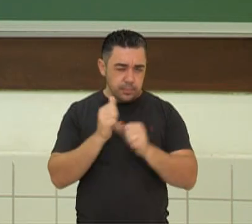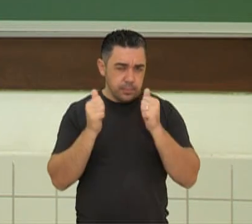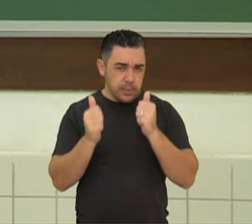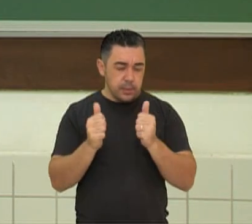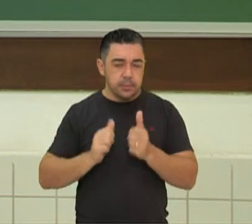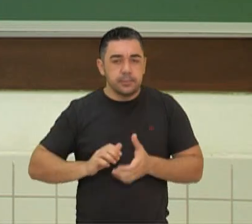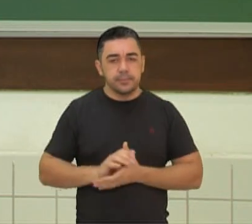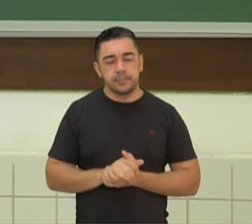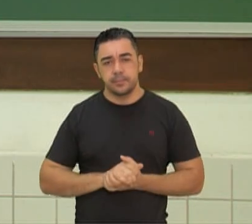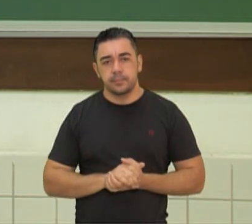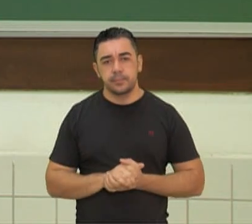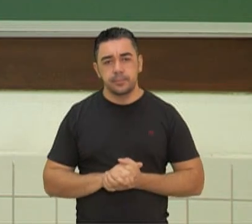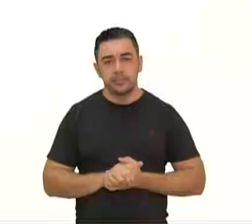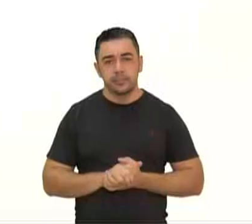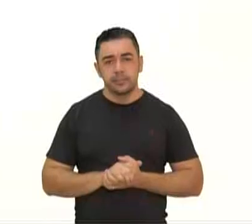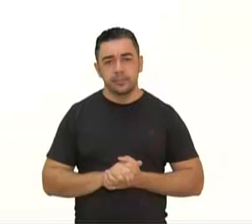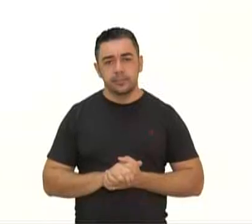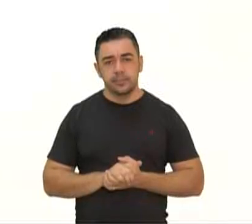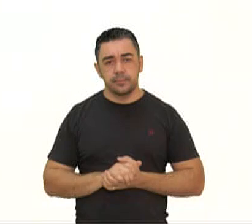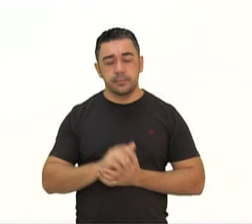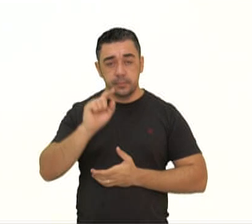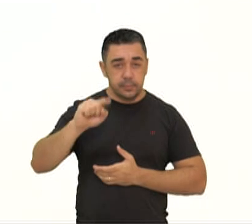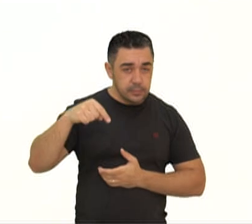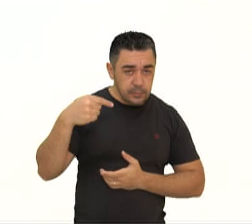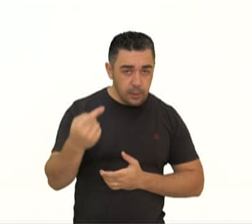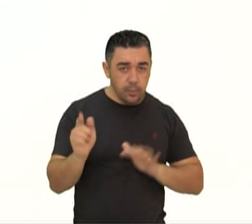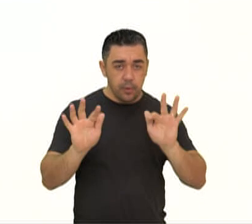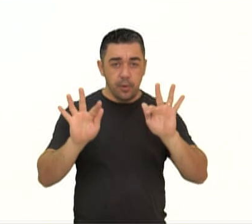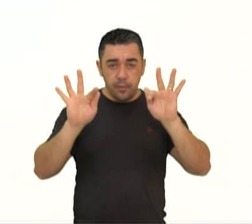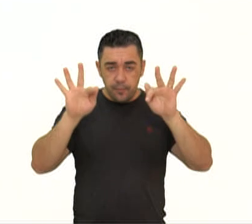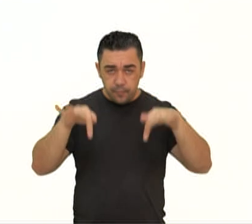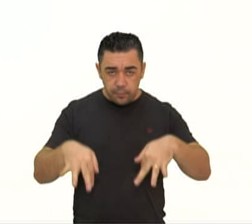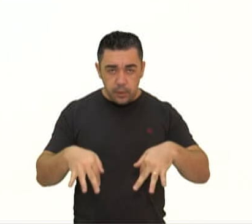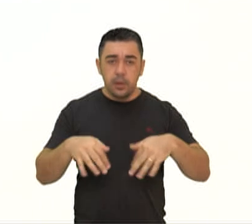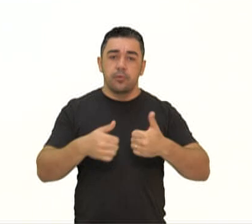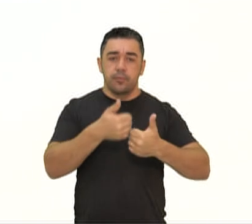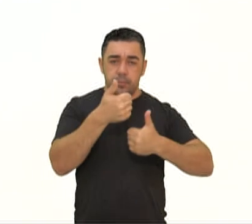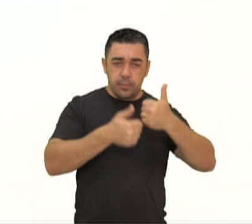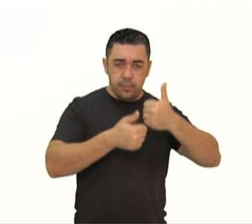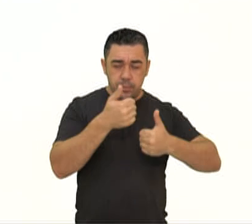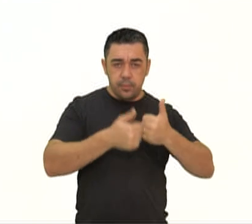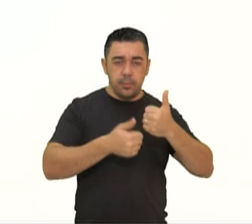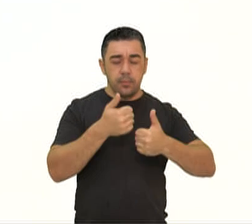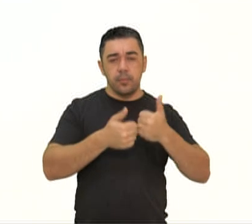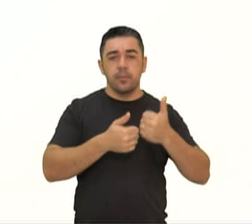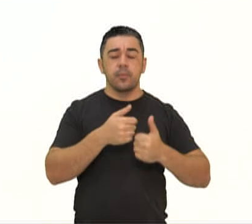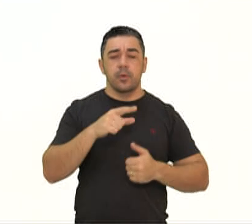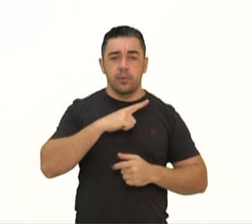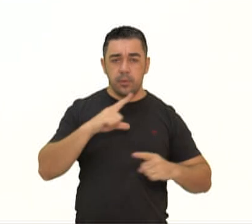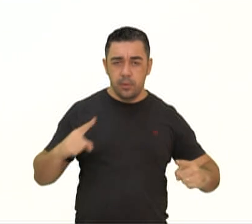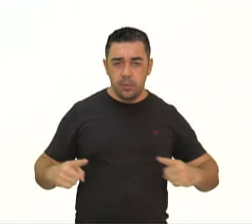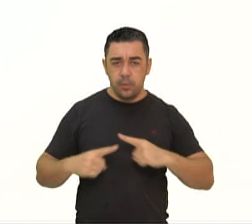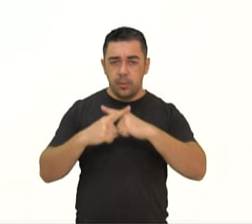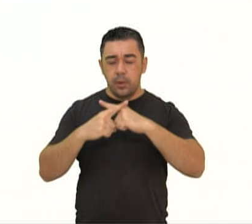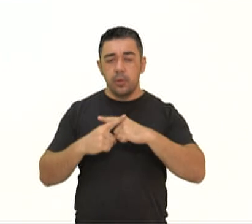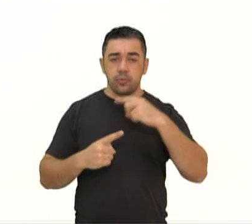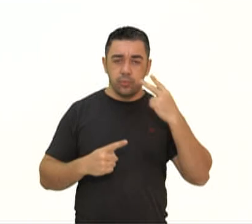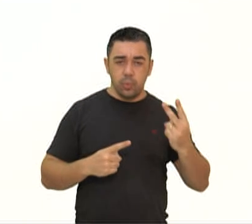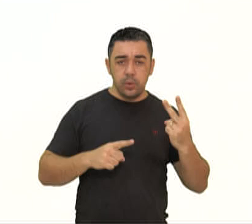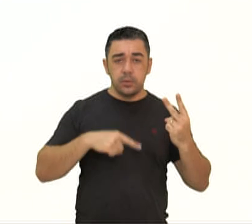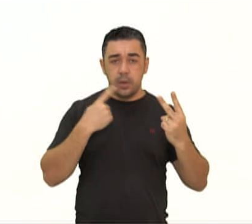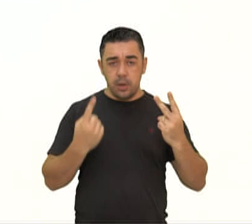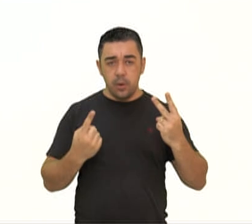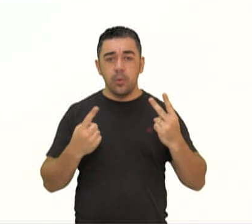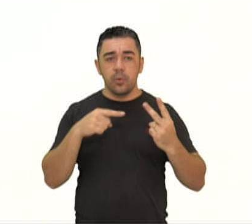bem? Então vamos aqui. Minutos após o fim da partida do Senegal contra a Polônia, que terminou em 2-1 para os